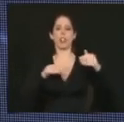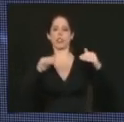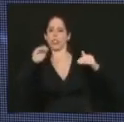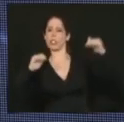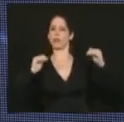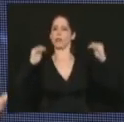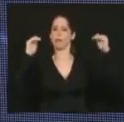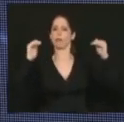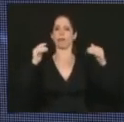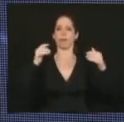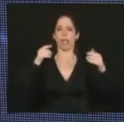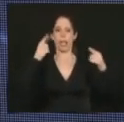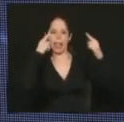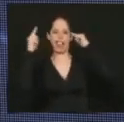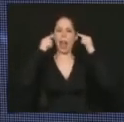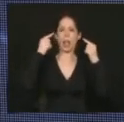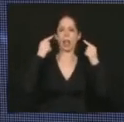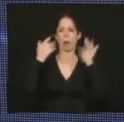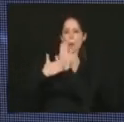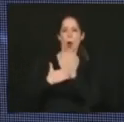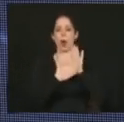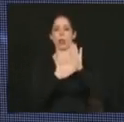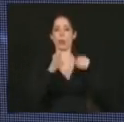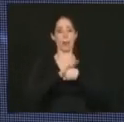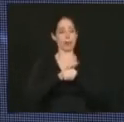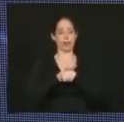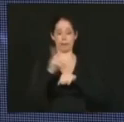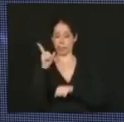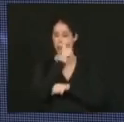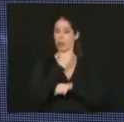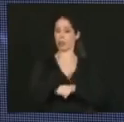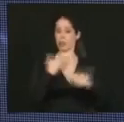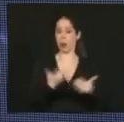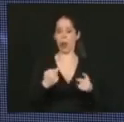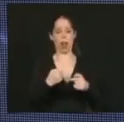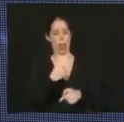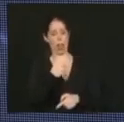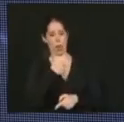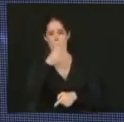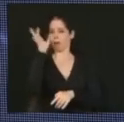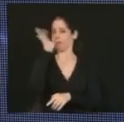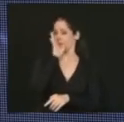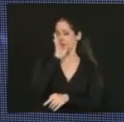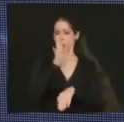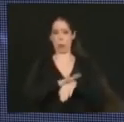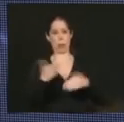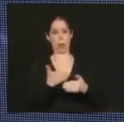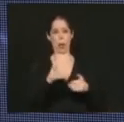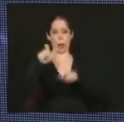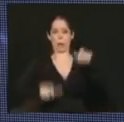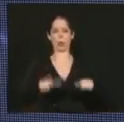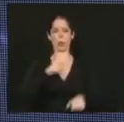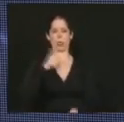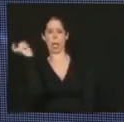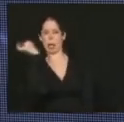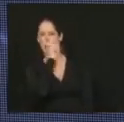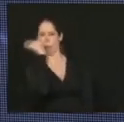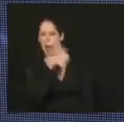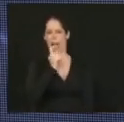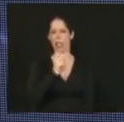no momento tão bravo e como que nós estamos vivendo eu fico assim perplexa que nesse momento as pessoas me Então as pessoas